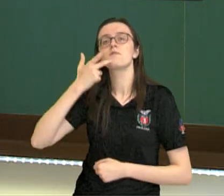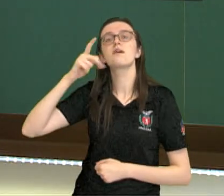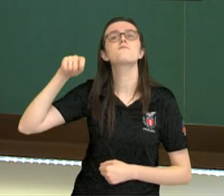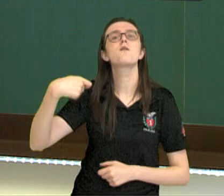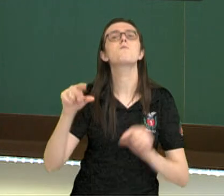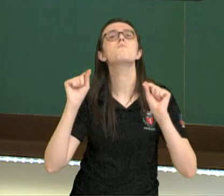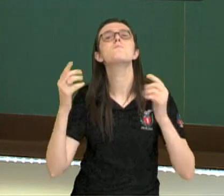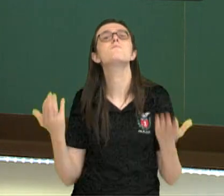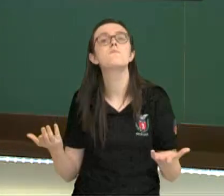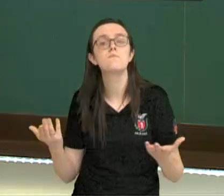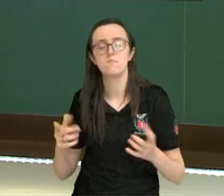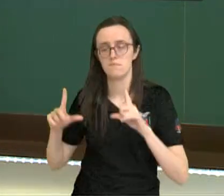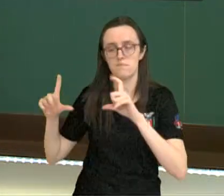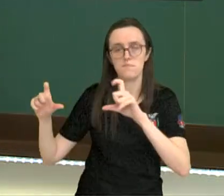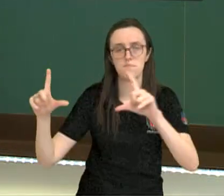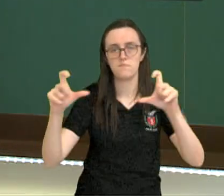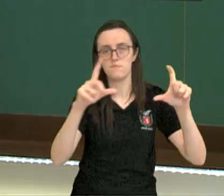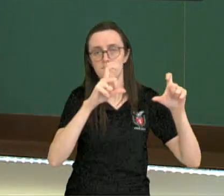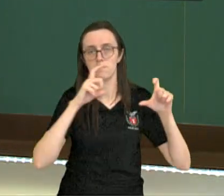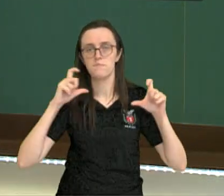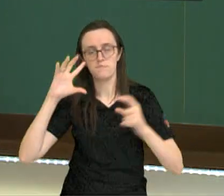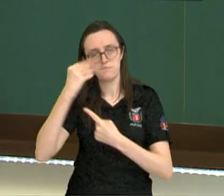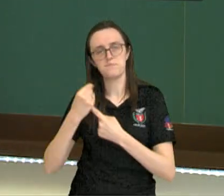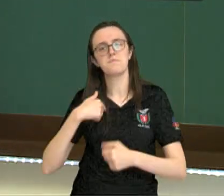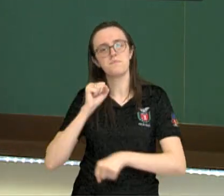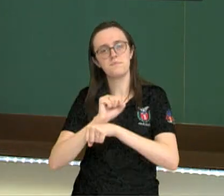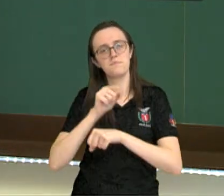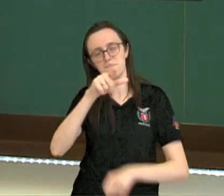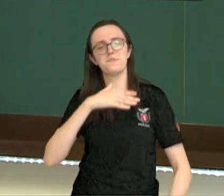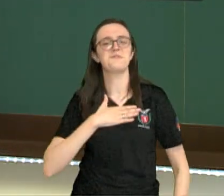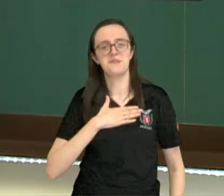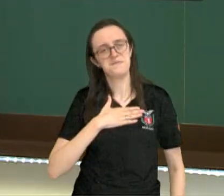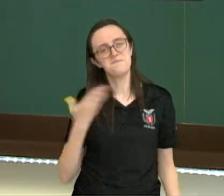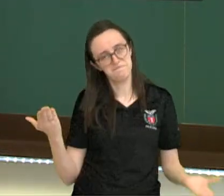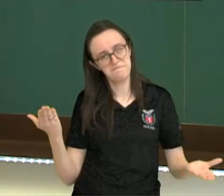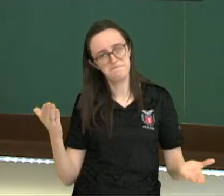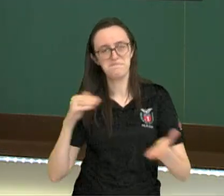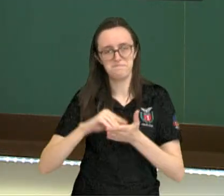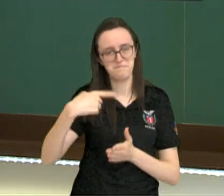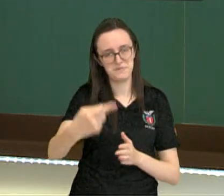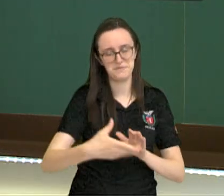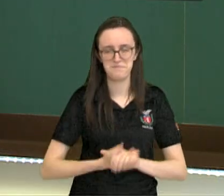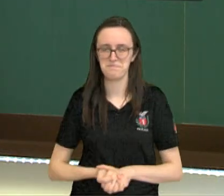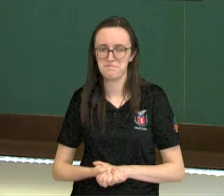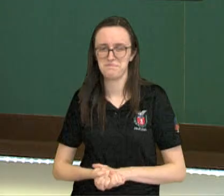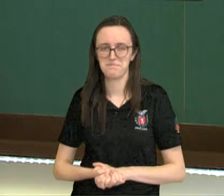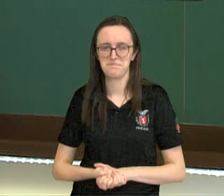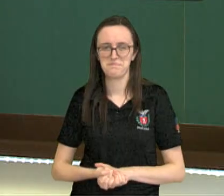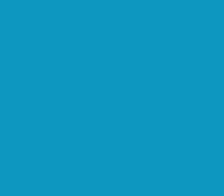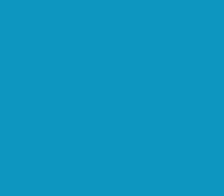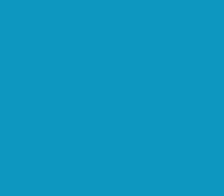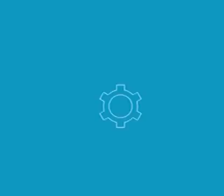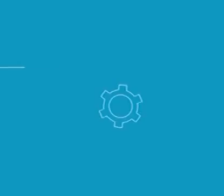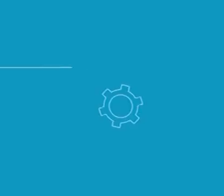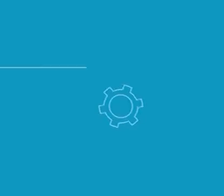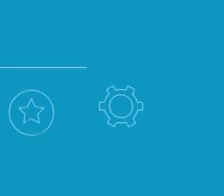falamos sobre fotografia artística Eu espero que você tenha gostado ir até breve